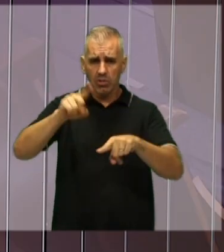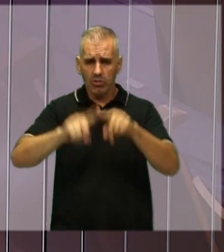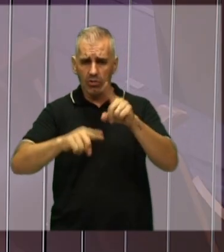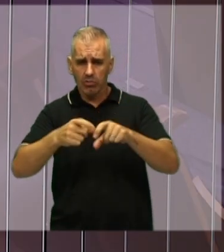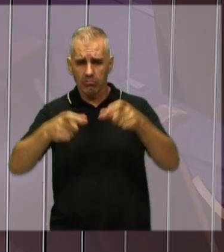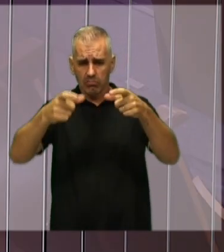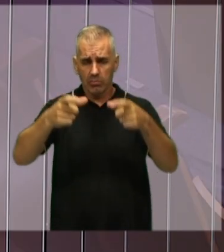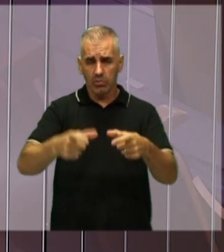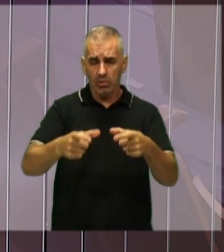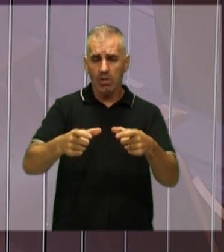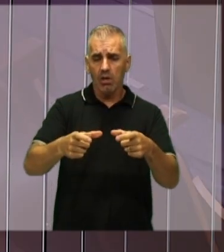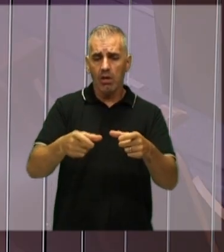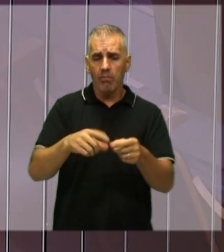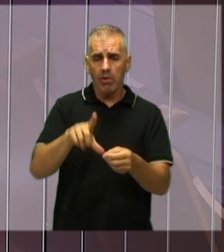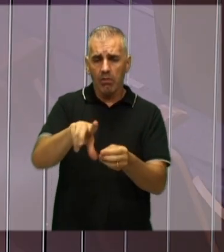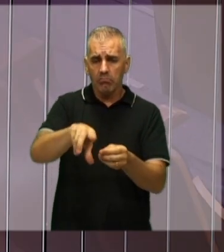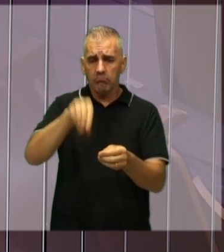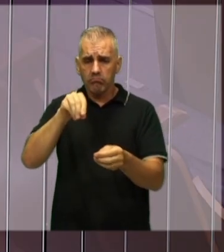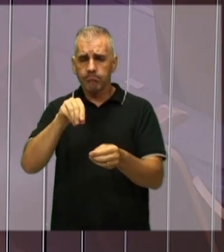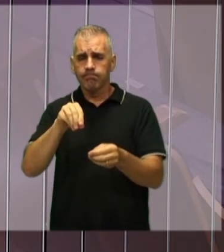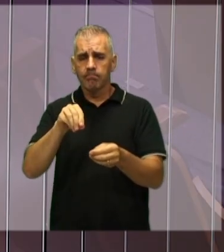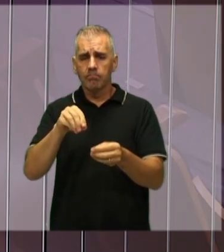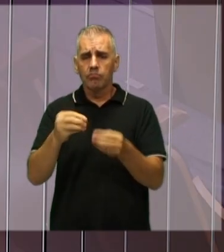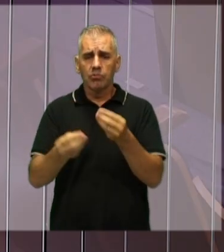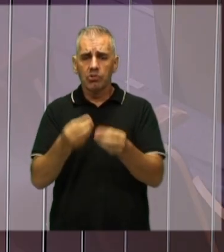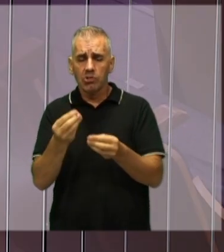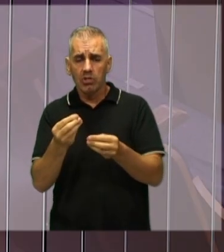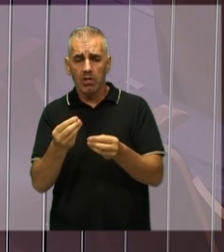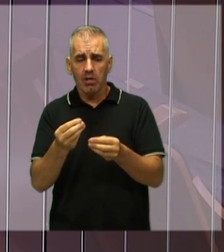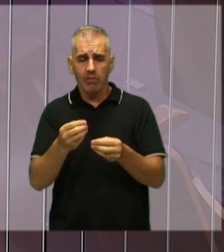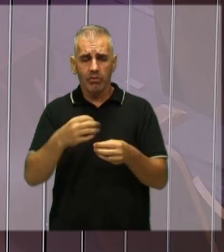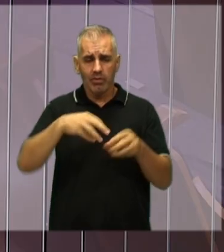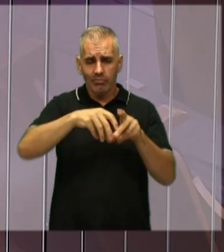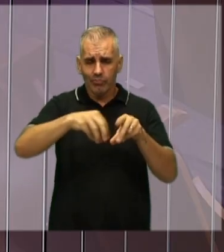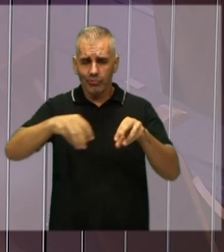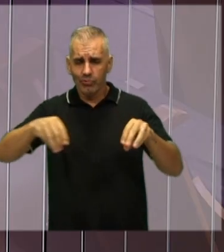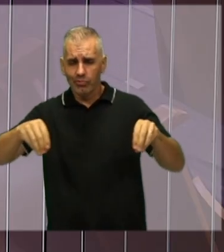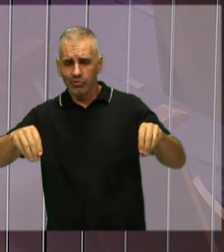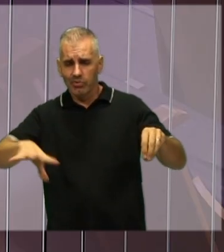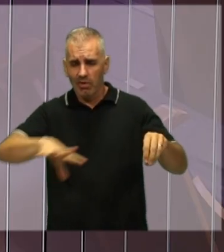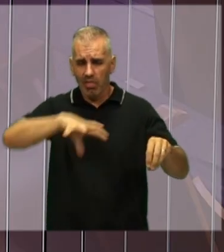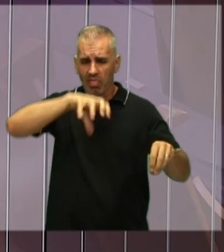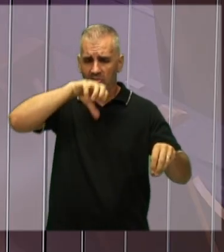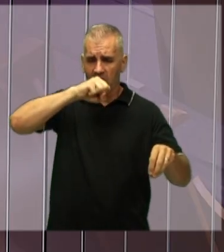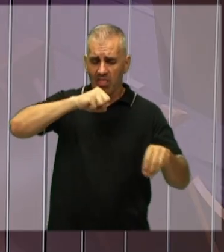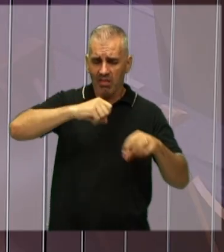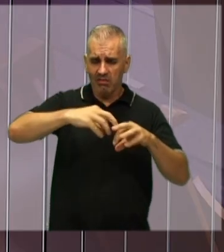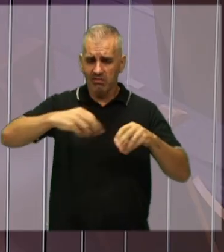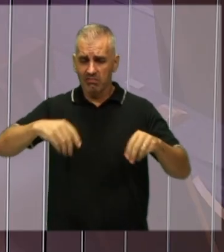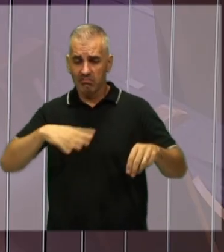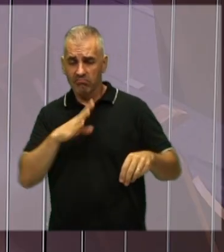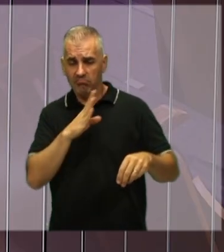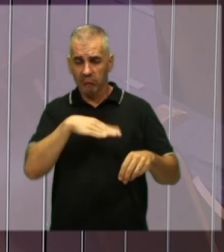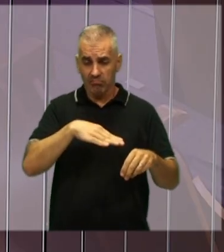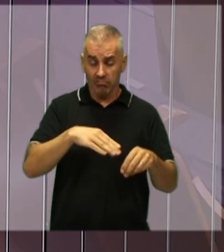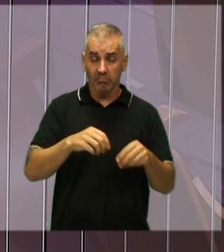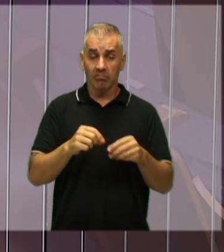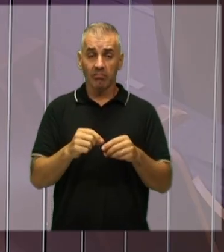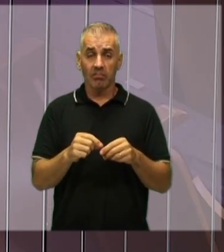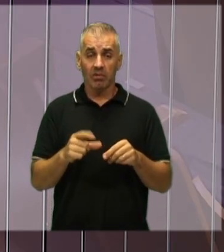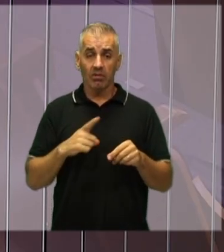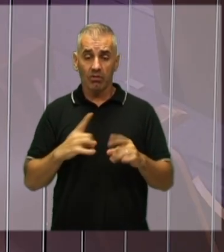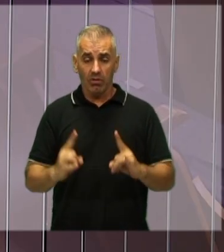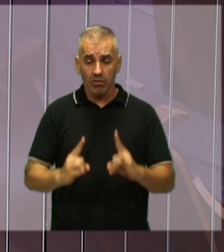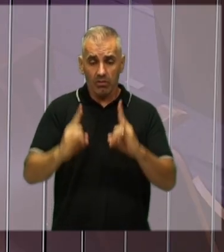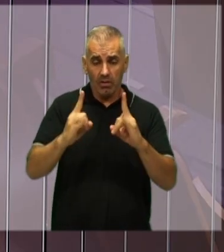fumível, para poder puxar ali a fuligem da obra, né, e todo o resíduo. Perfeito. Mas é